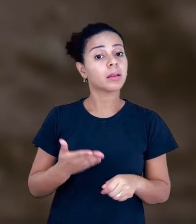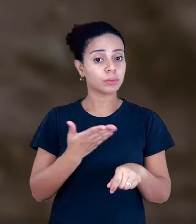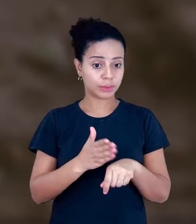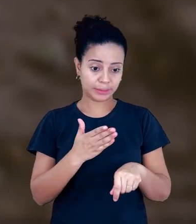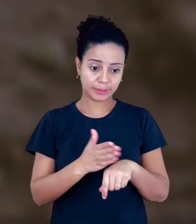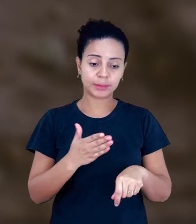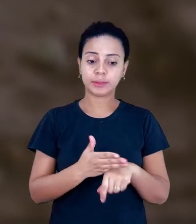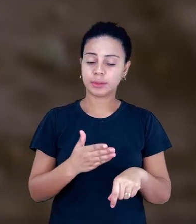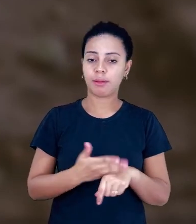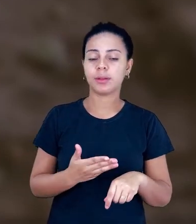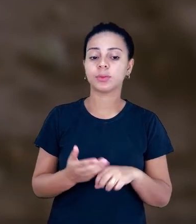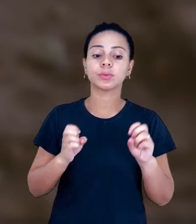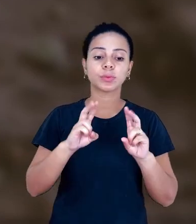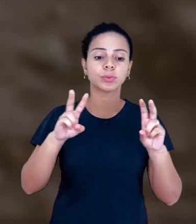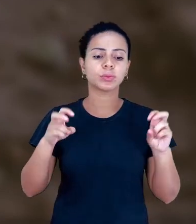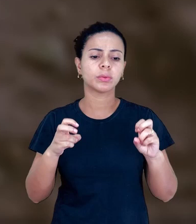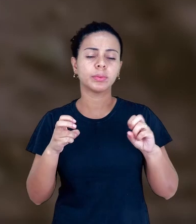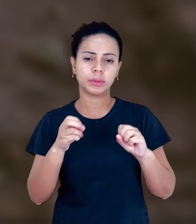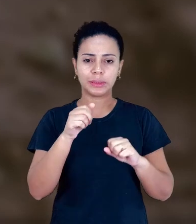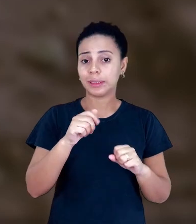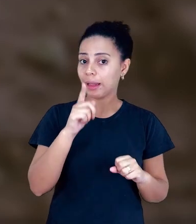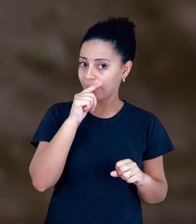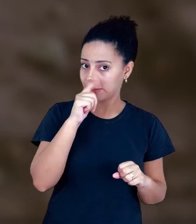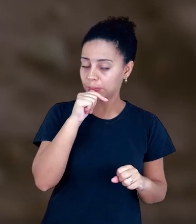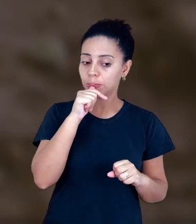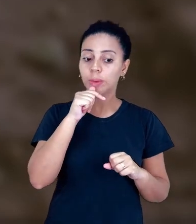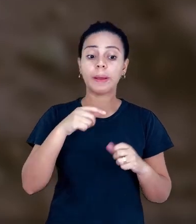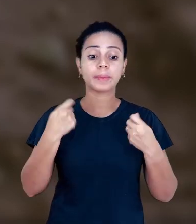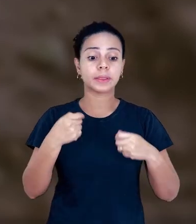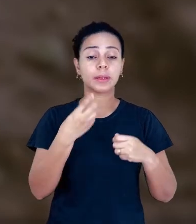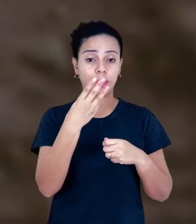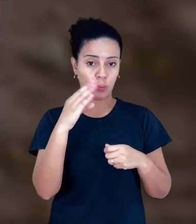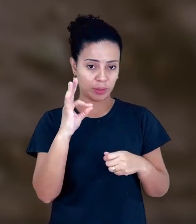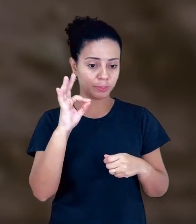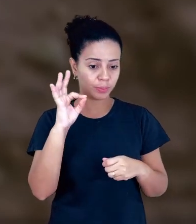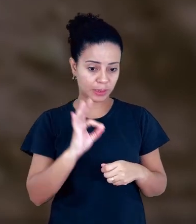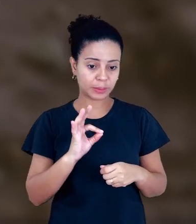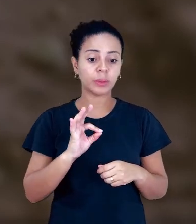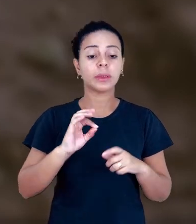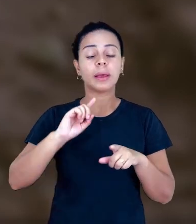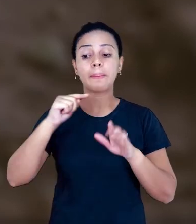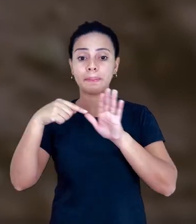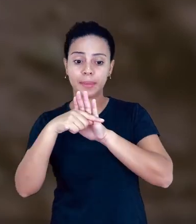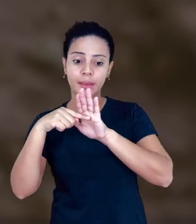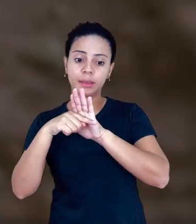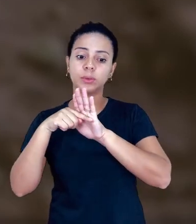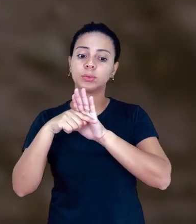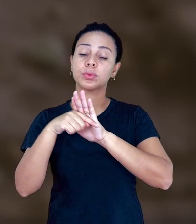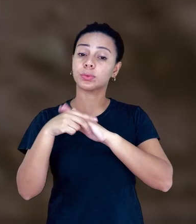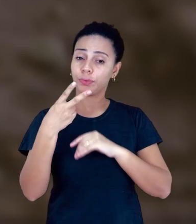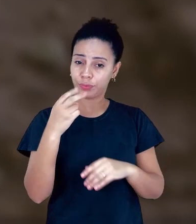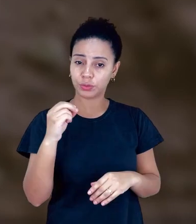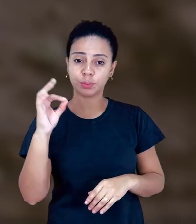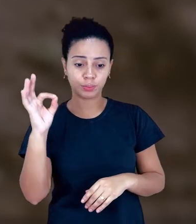ensaio de limite de liquidez, cujo valor foi de 34%, calcula-se o índice de plasticidade, sendo